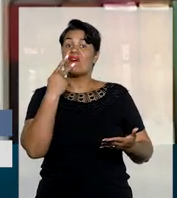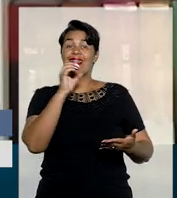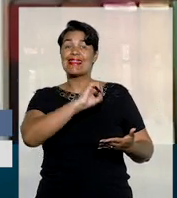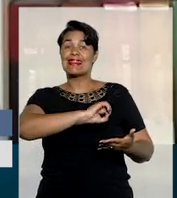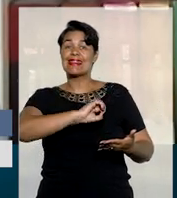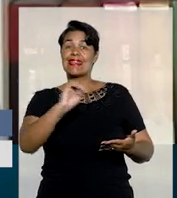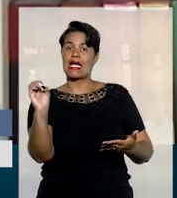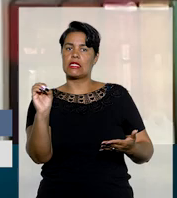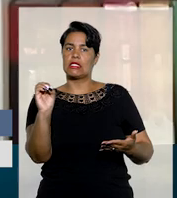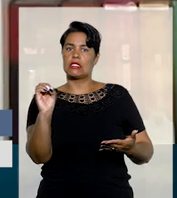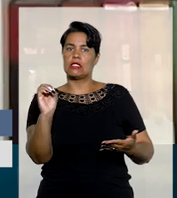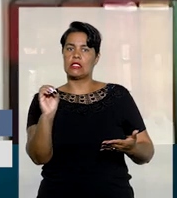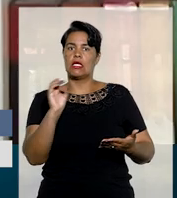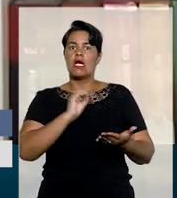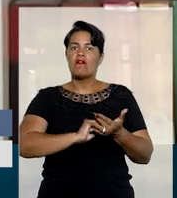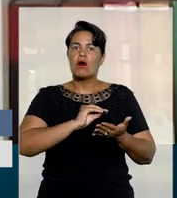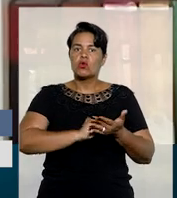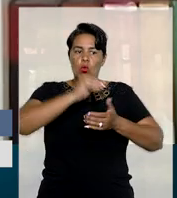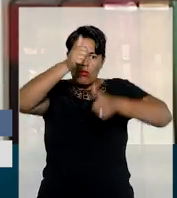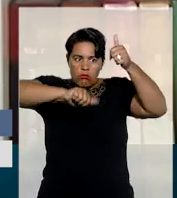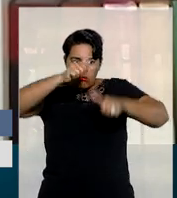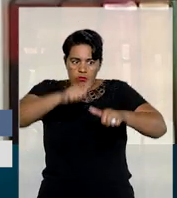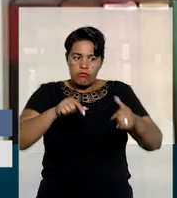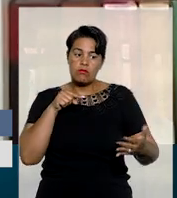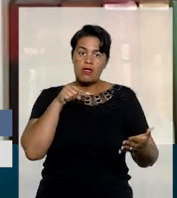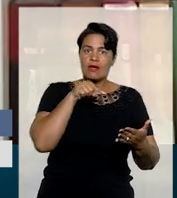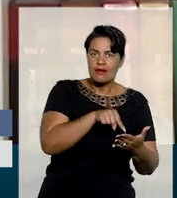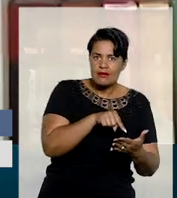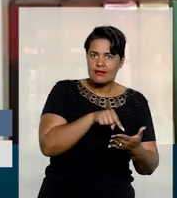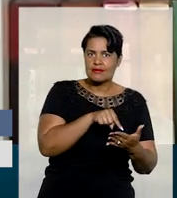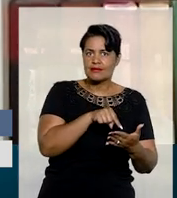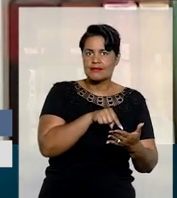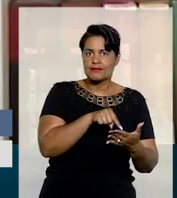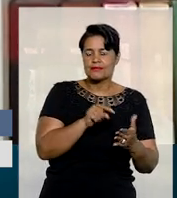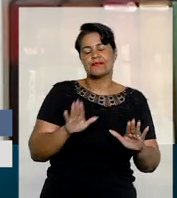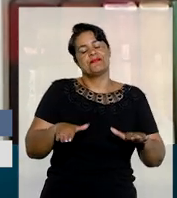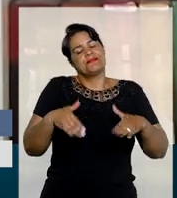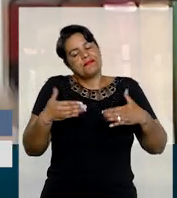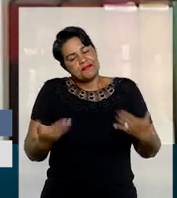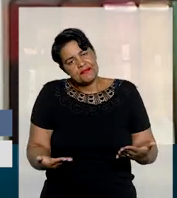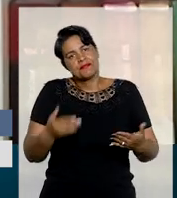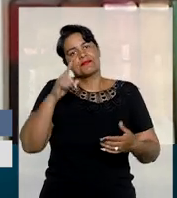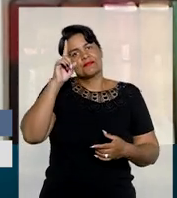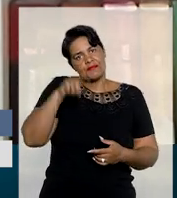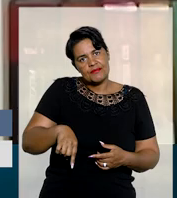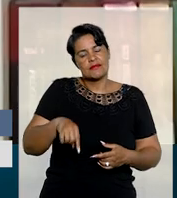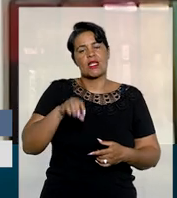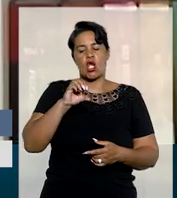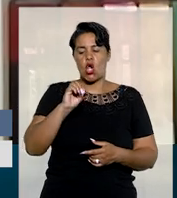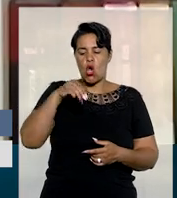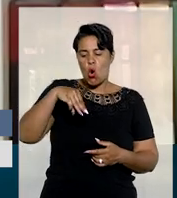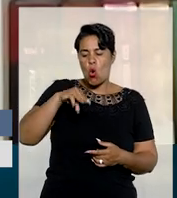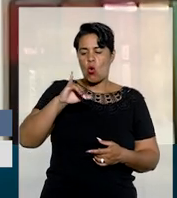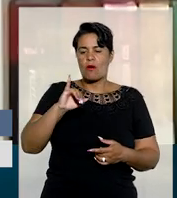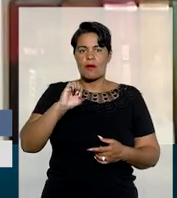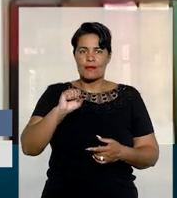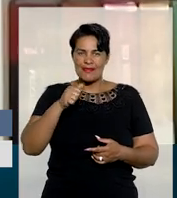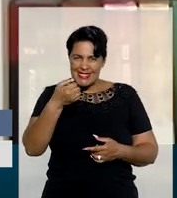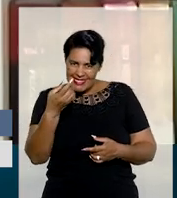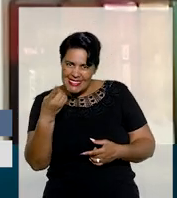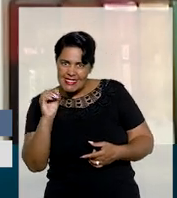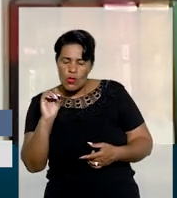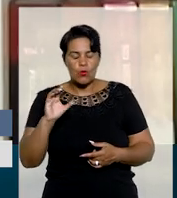não tenha falado, não tenha considerado a existência daquela prova nos autos do processo. Tudo isso vai considerar,